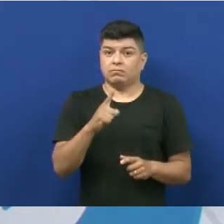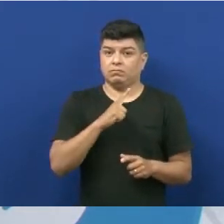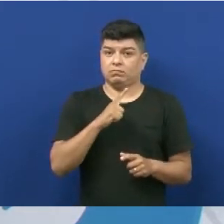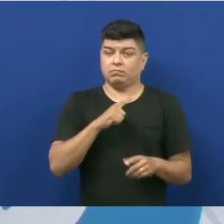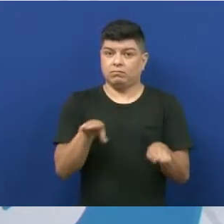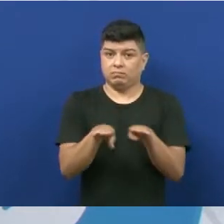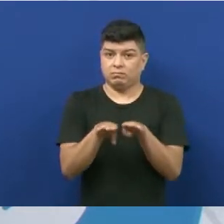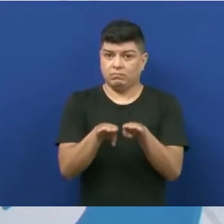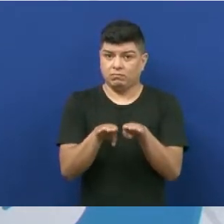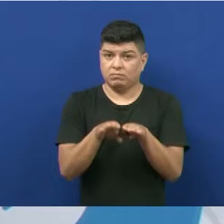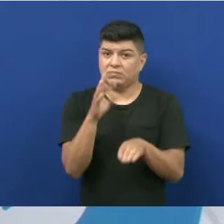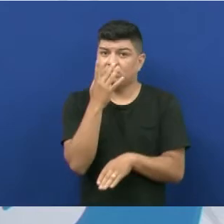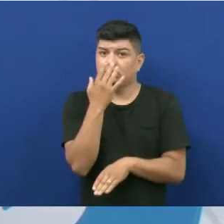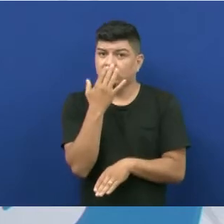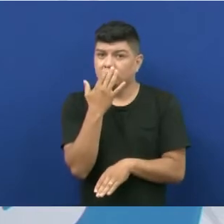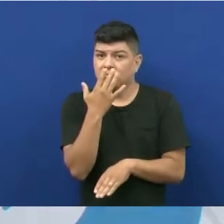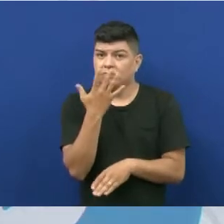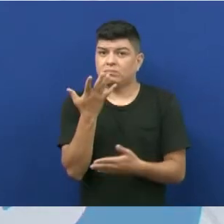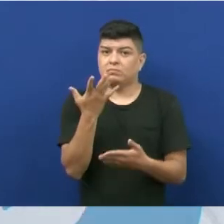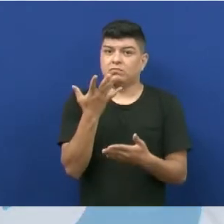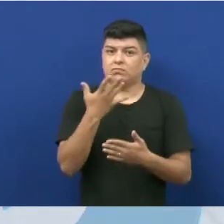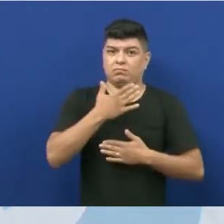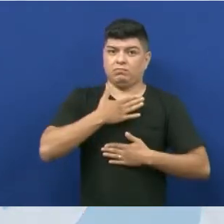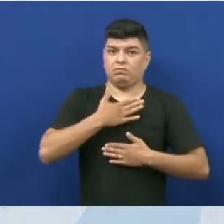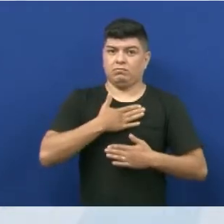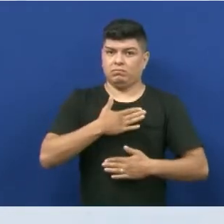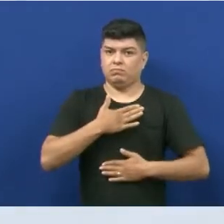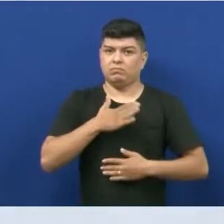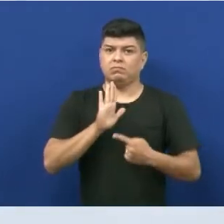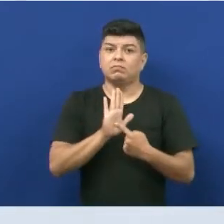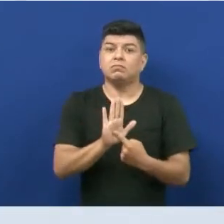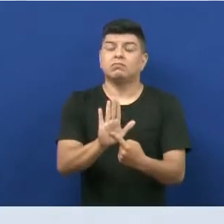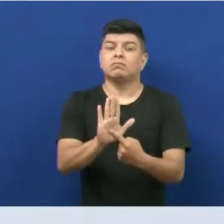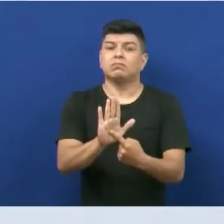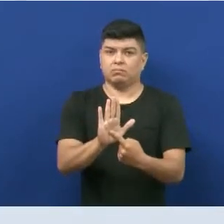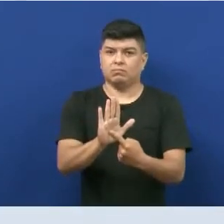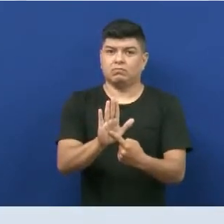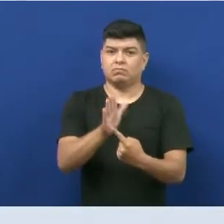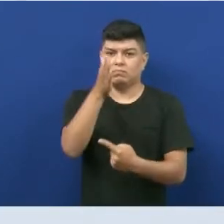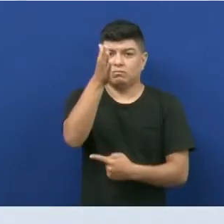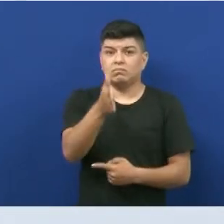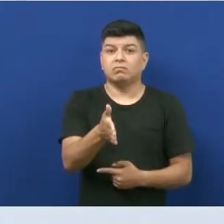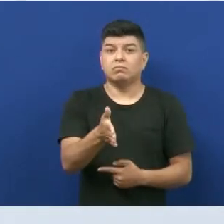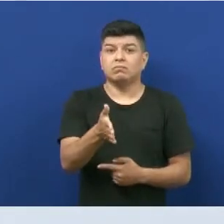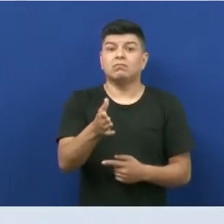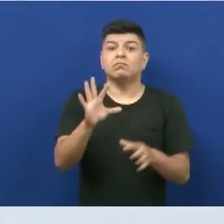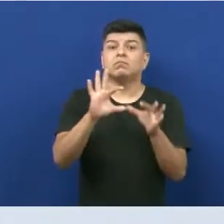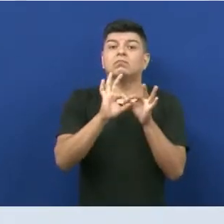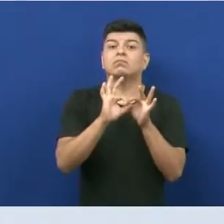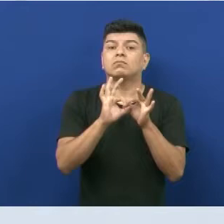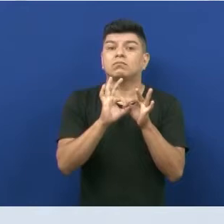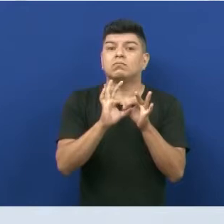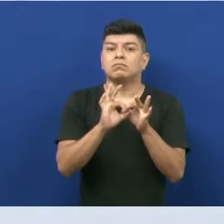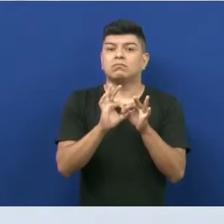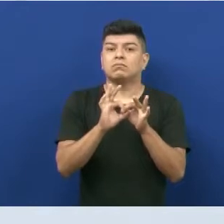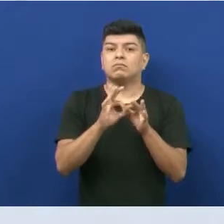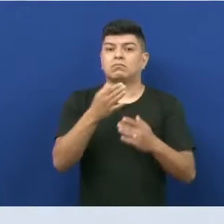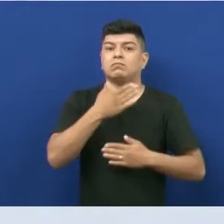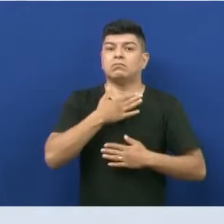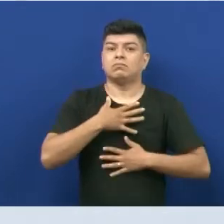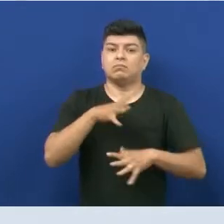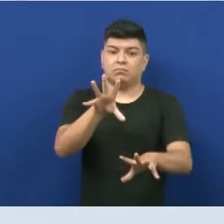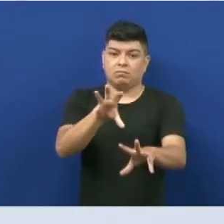em que a cor que um determinado corpo apresenta está diretamente ligado com a capacidade dele